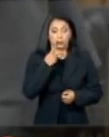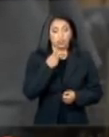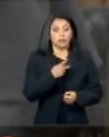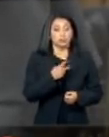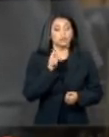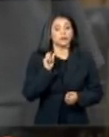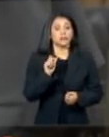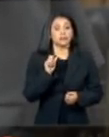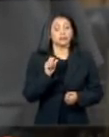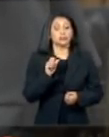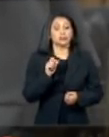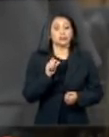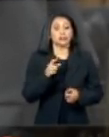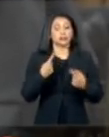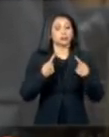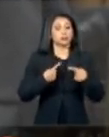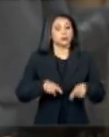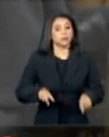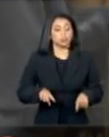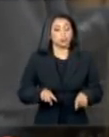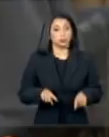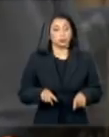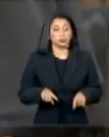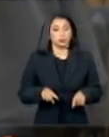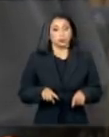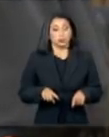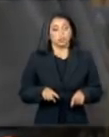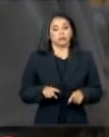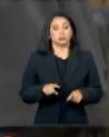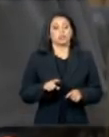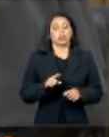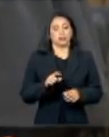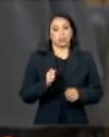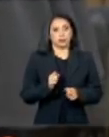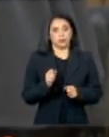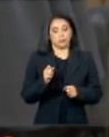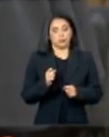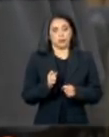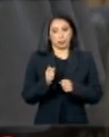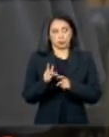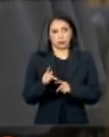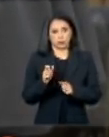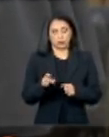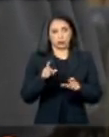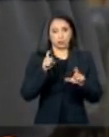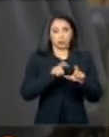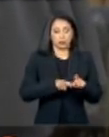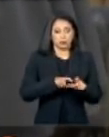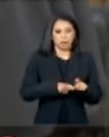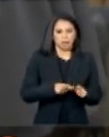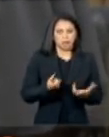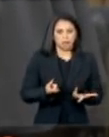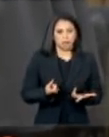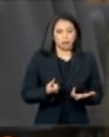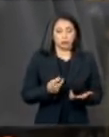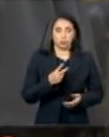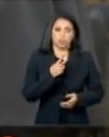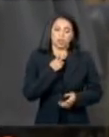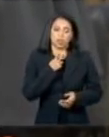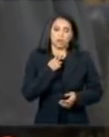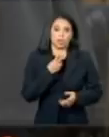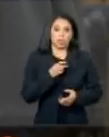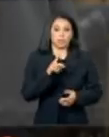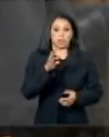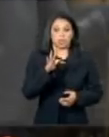as concessões de aposentadorias reformas e pensões ou seja não compete ao tcu conceder aposentadoria